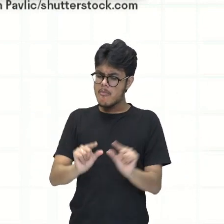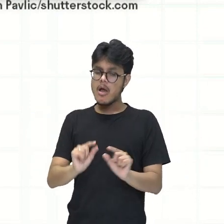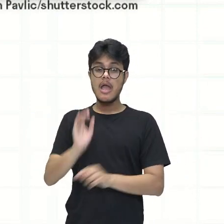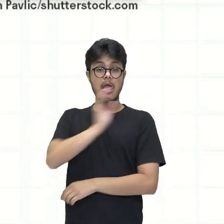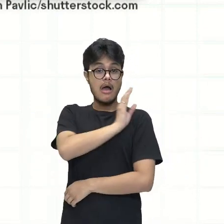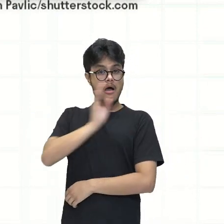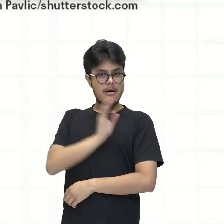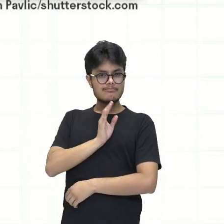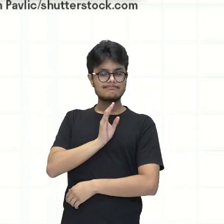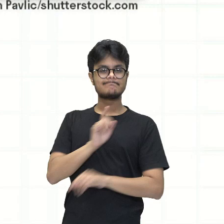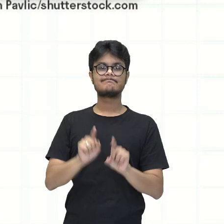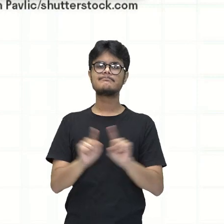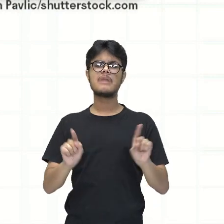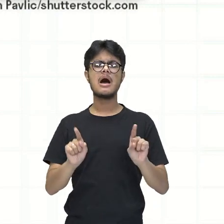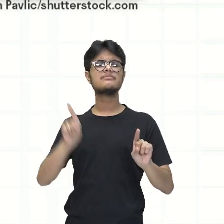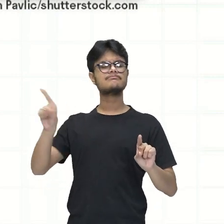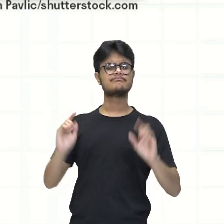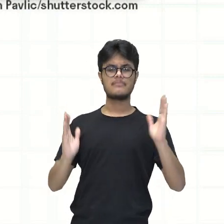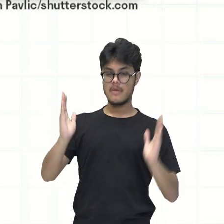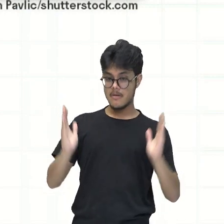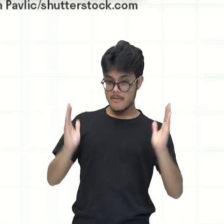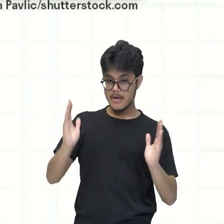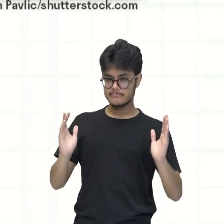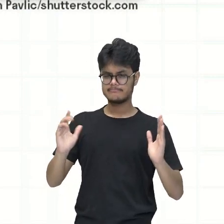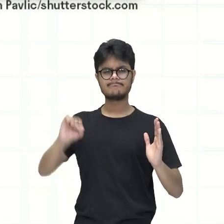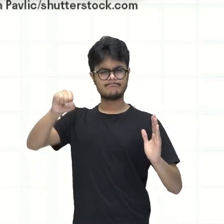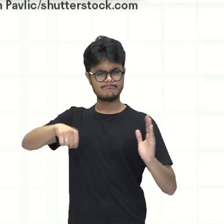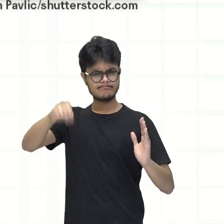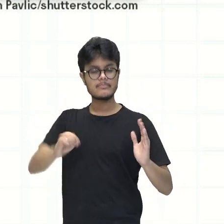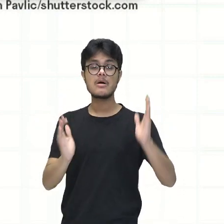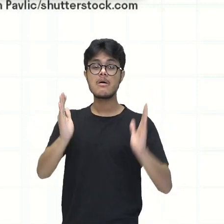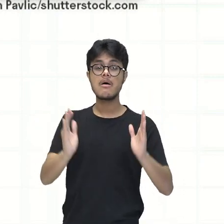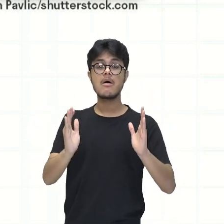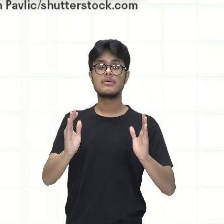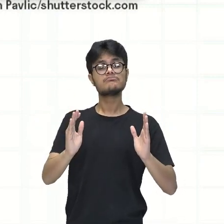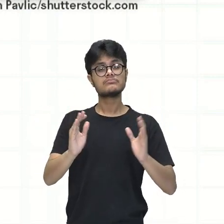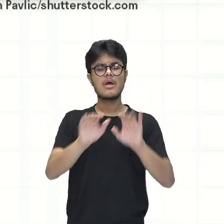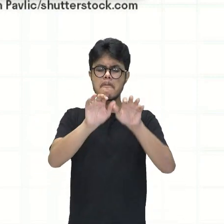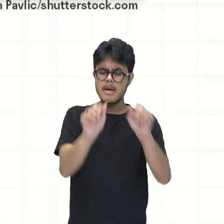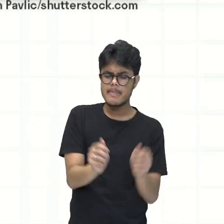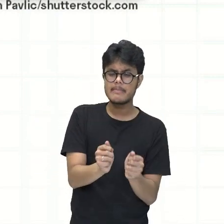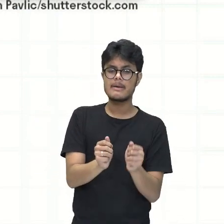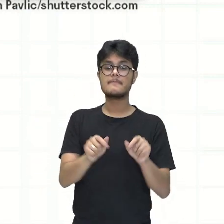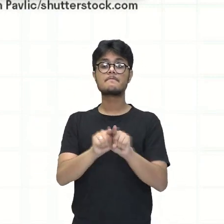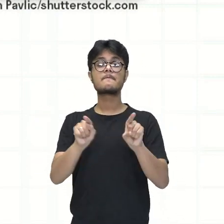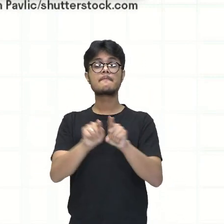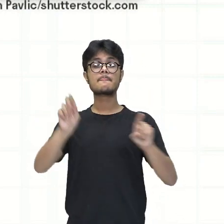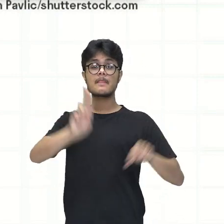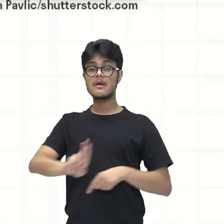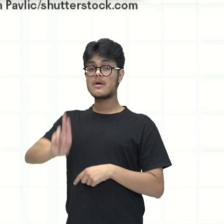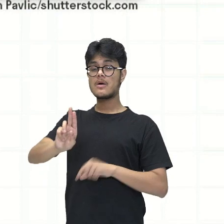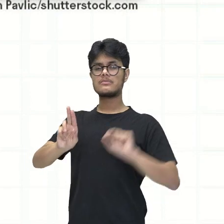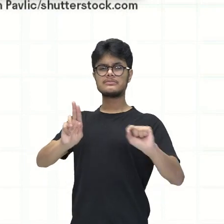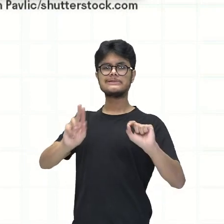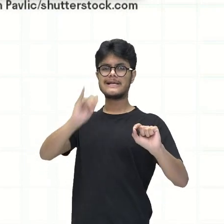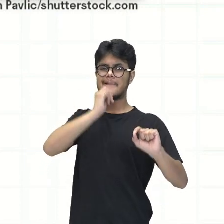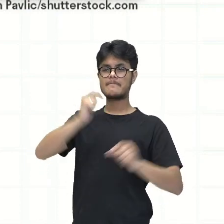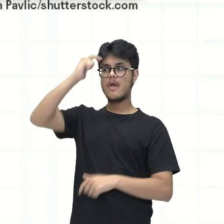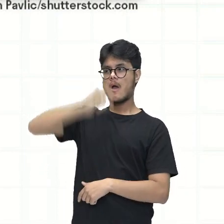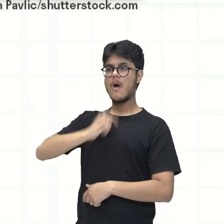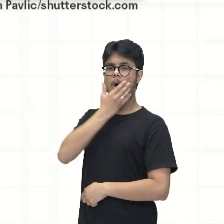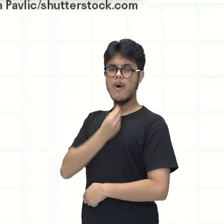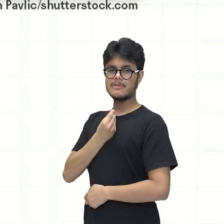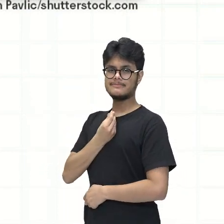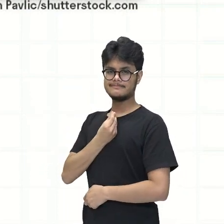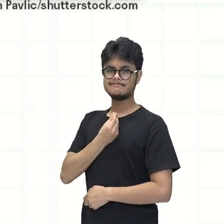Mas nessa época aqui da escala, né, da produção artesanal, era utilizado a força humana,